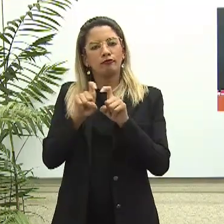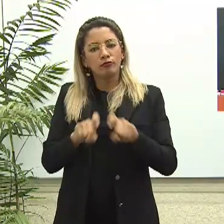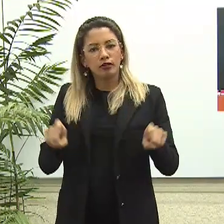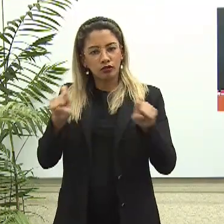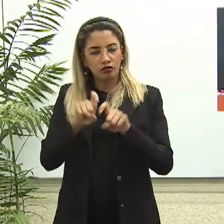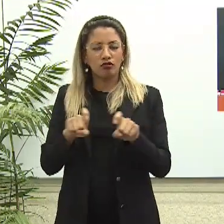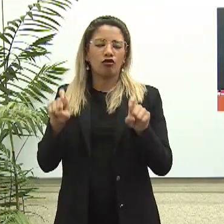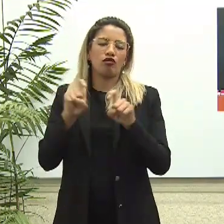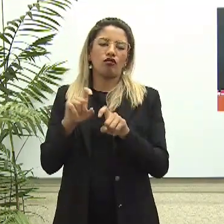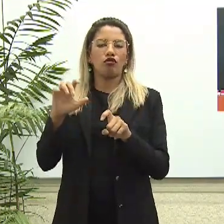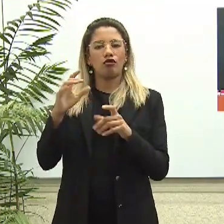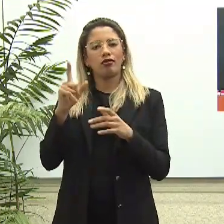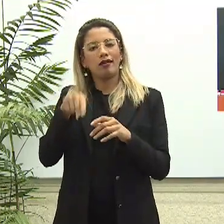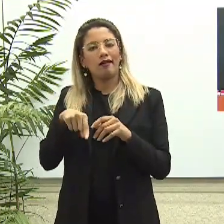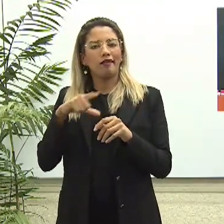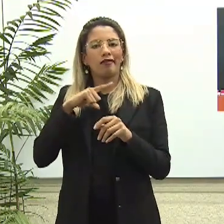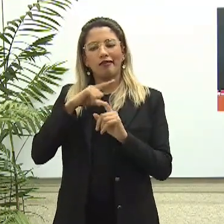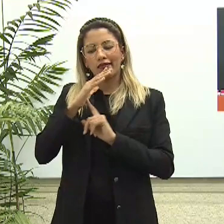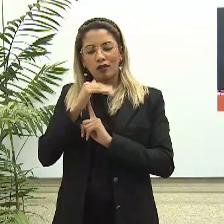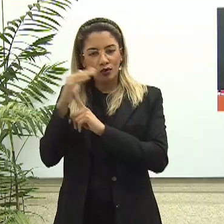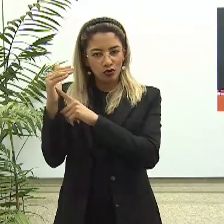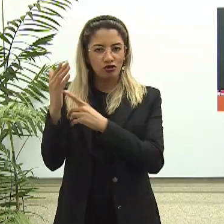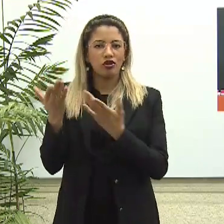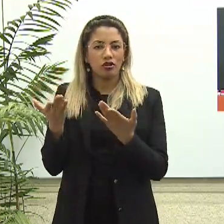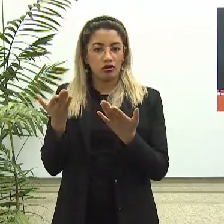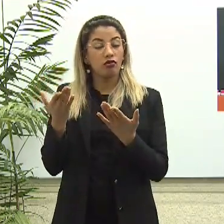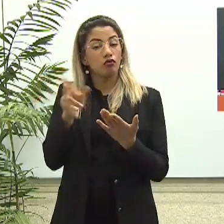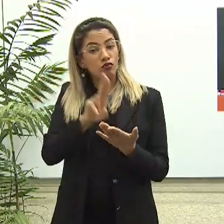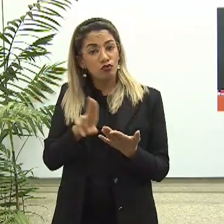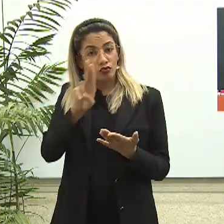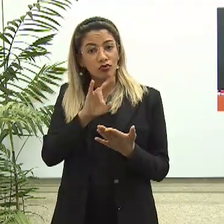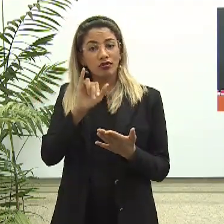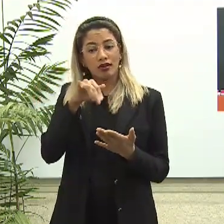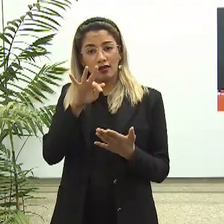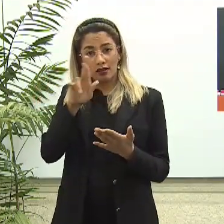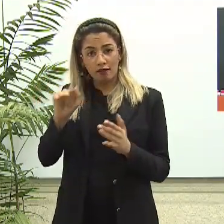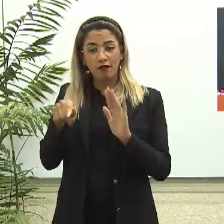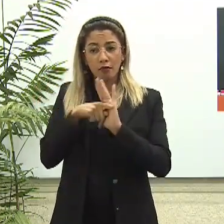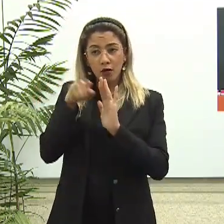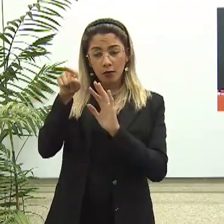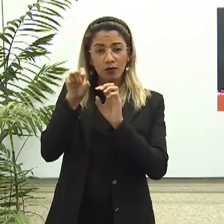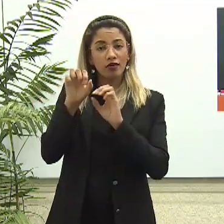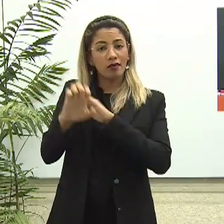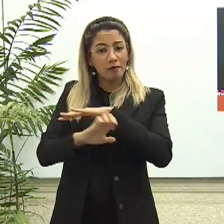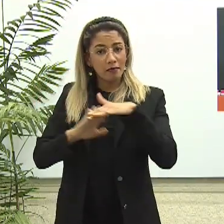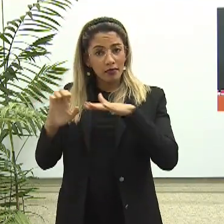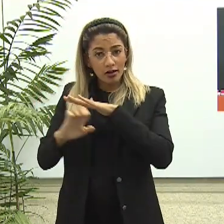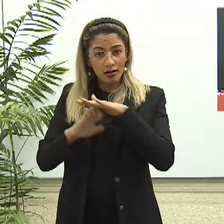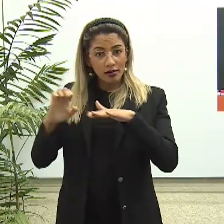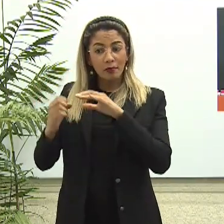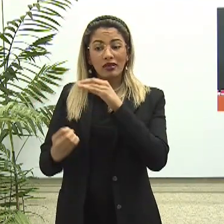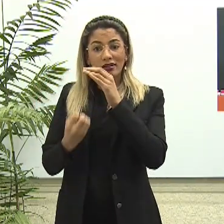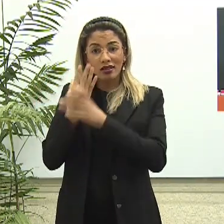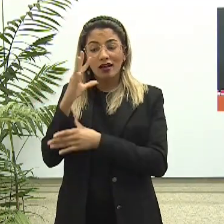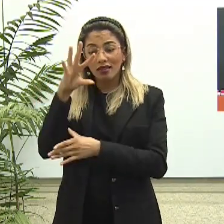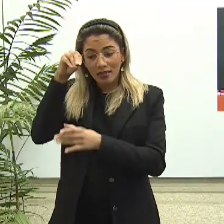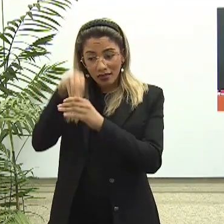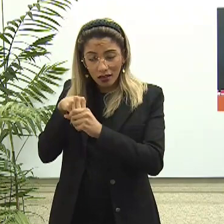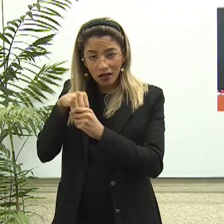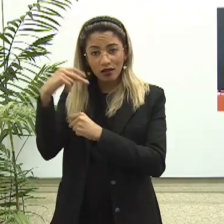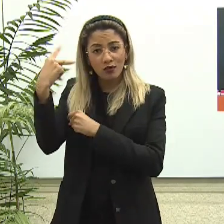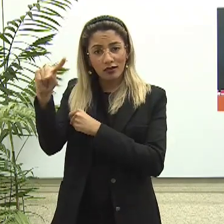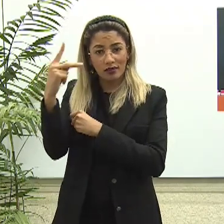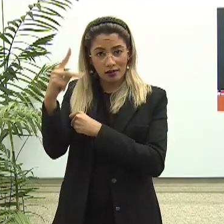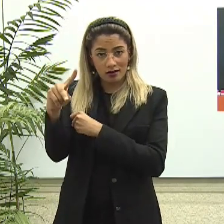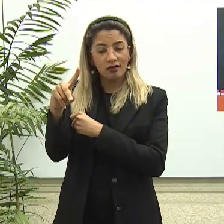Startup usando as infraestruturas deles e envolvendo coisas no ecossistema deles e melhorando